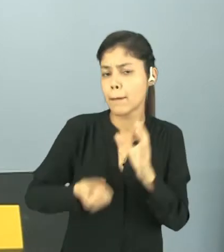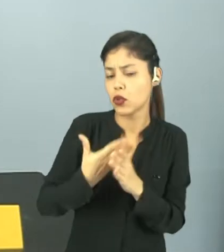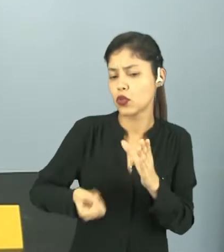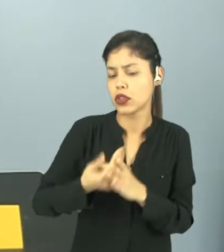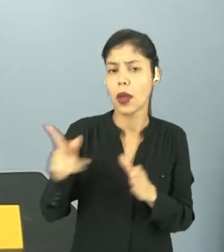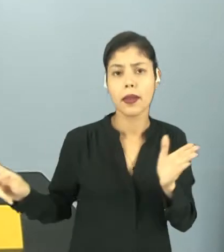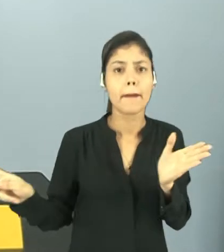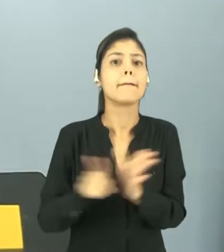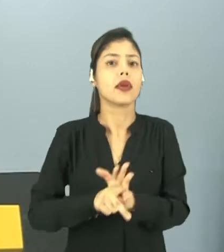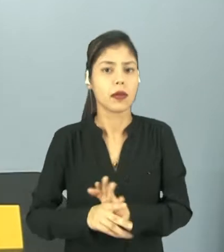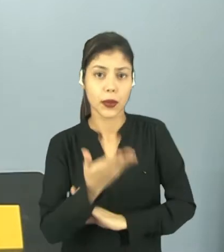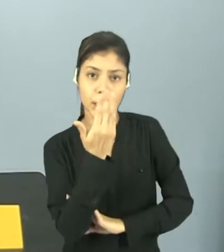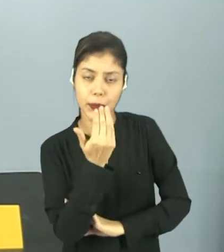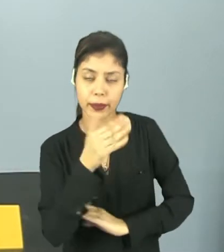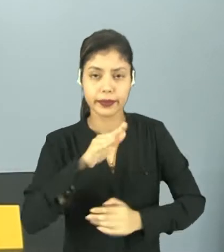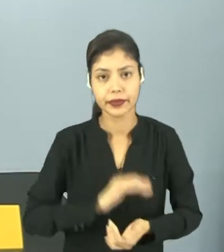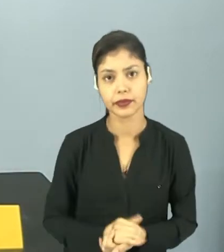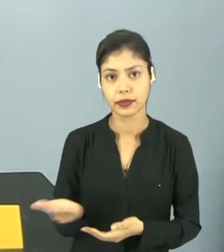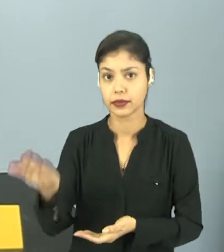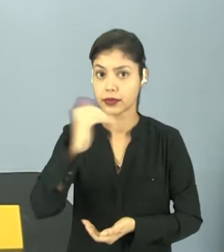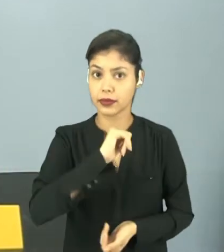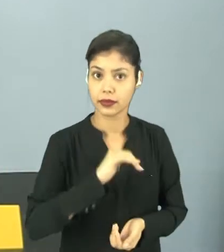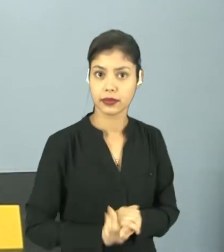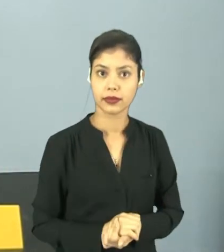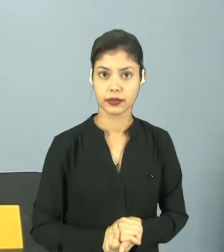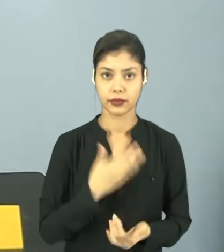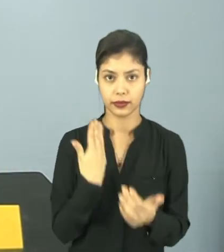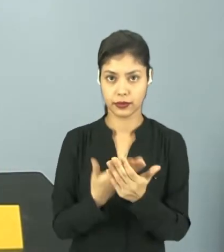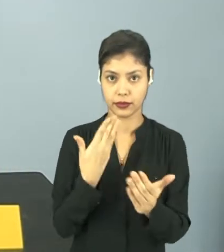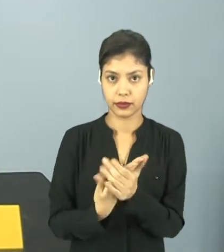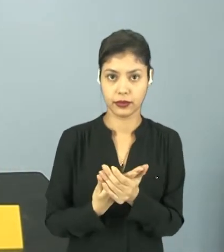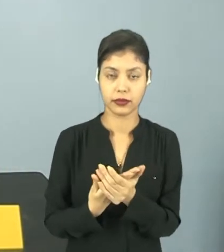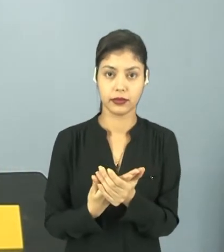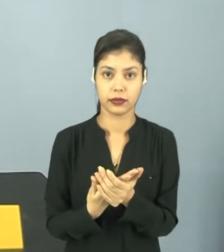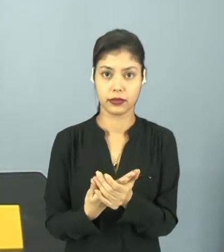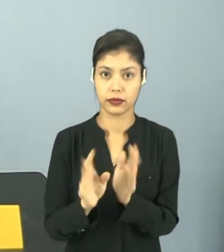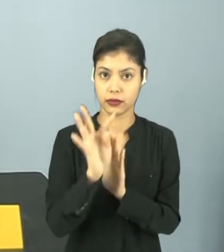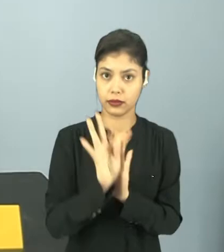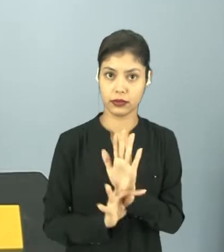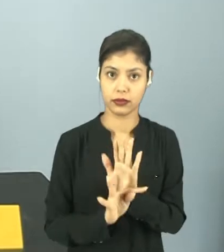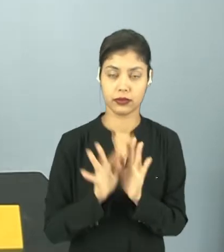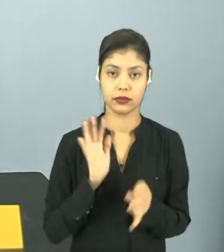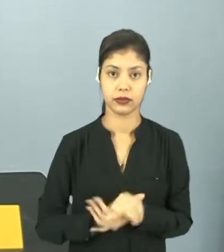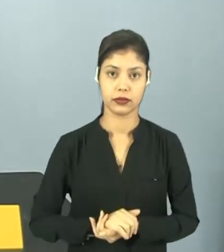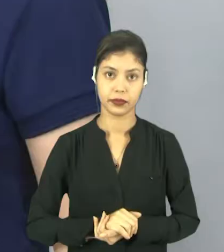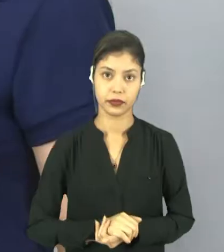produzir o seu próprio alimento. Vamos lá para o estudo do texto?